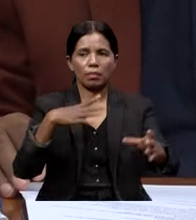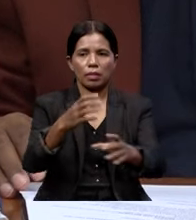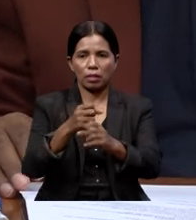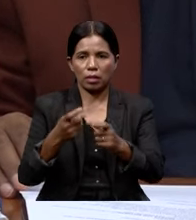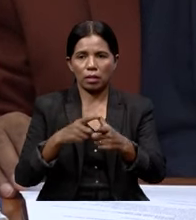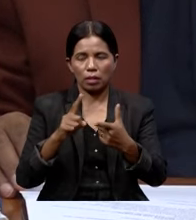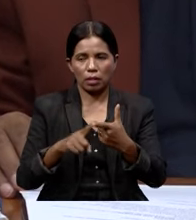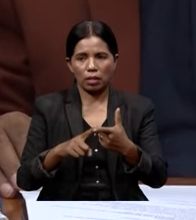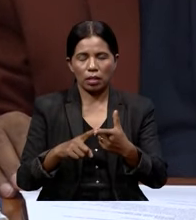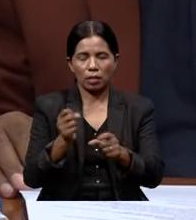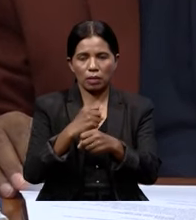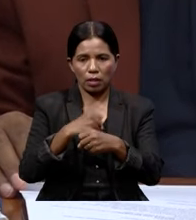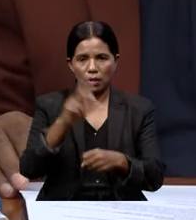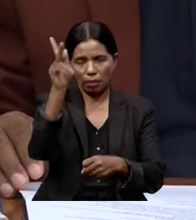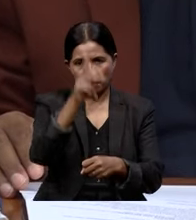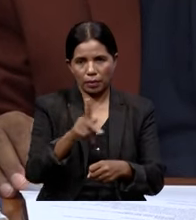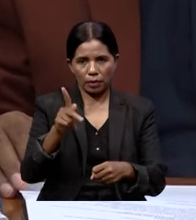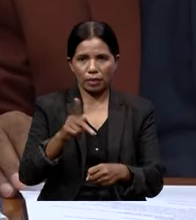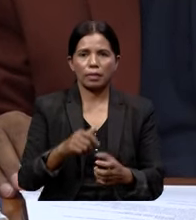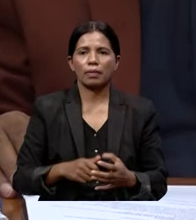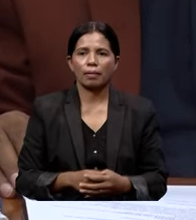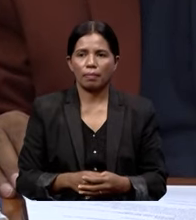ami halo pesquisa quase